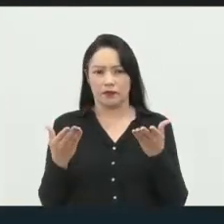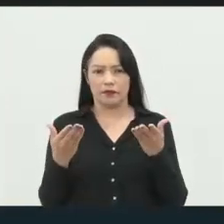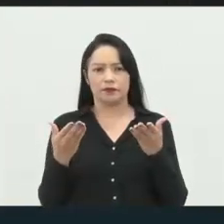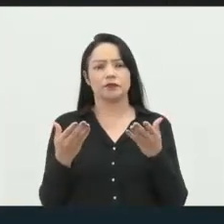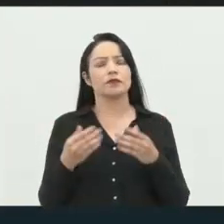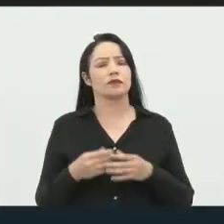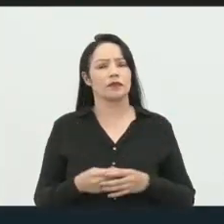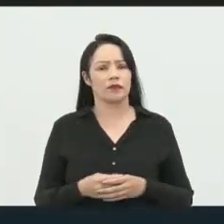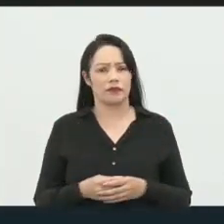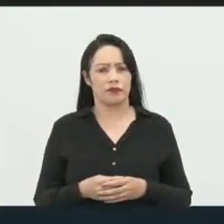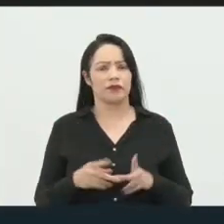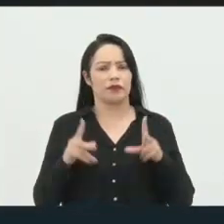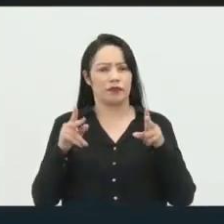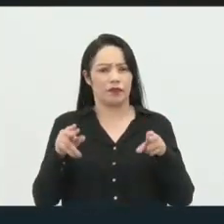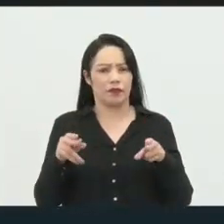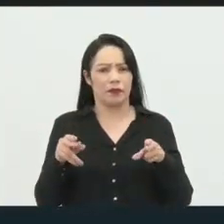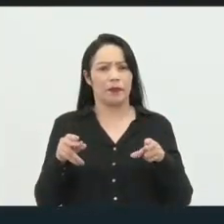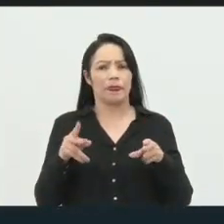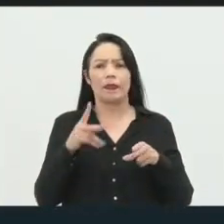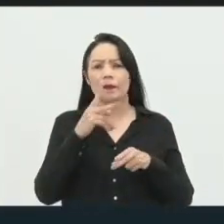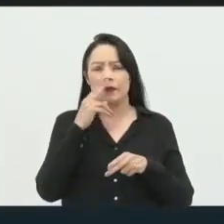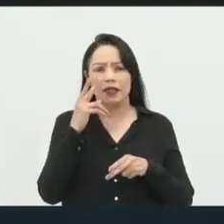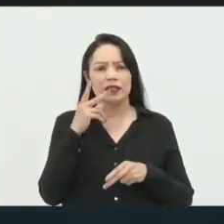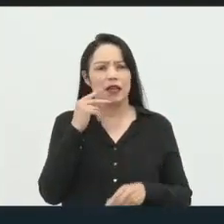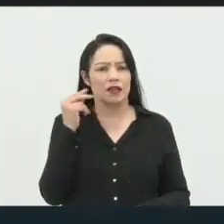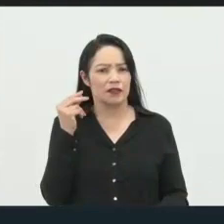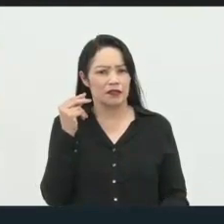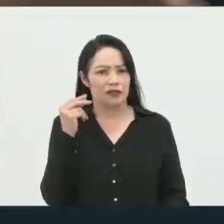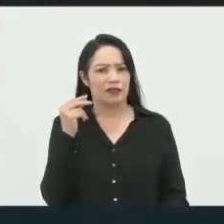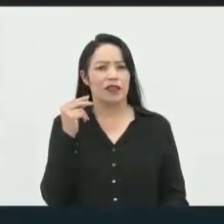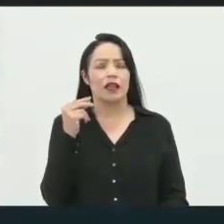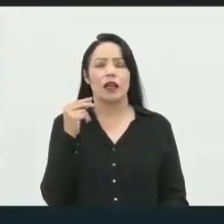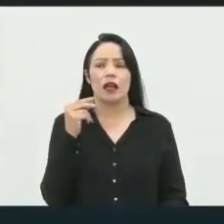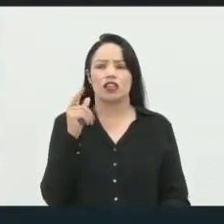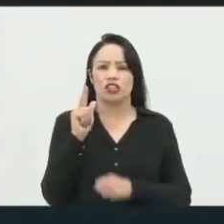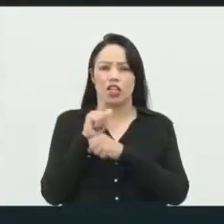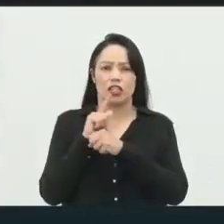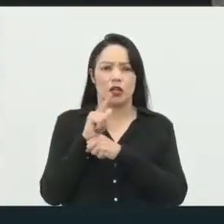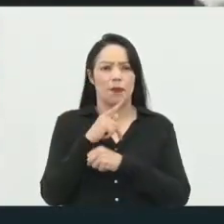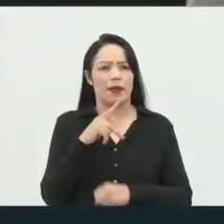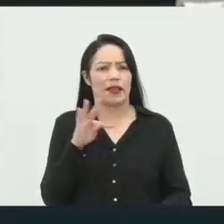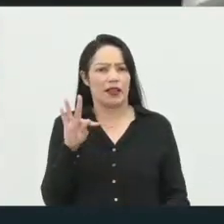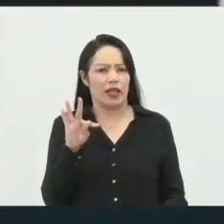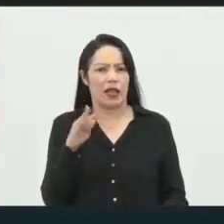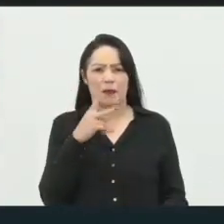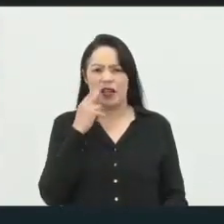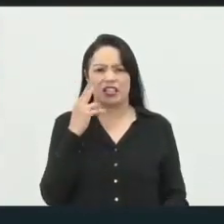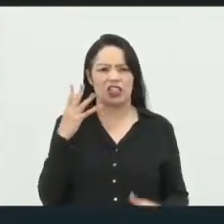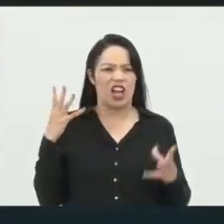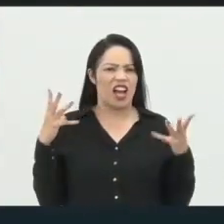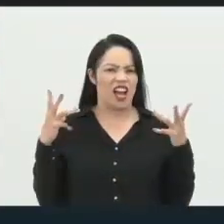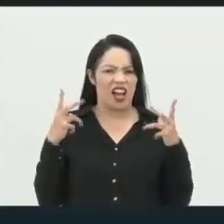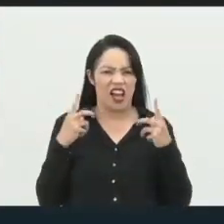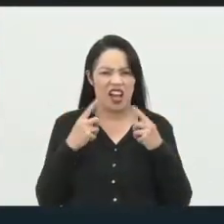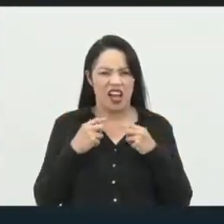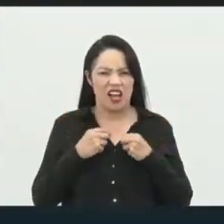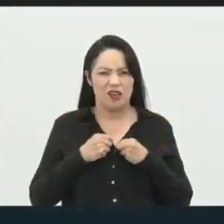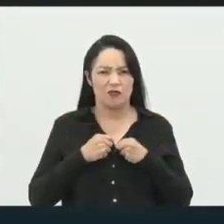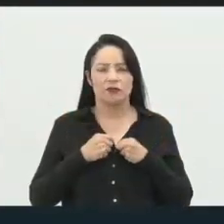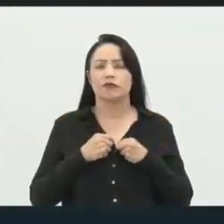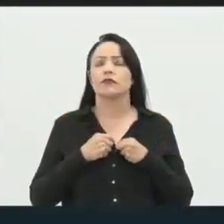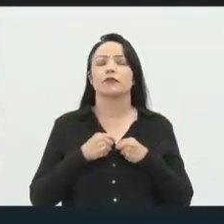bem gatinho com as questões do PT um tigre um leão eu não sei porque talvez